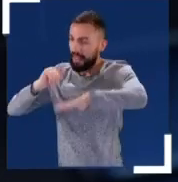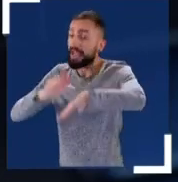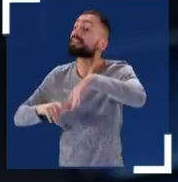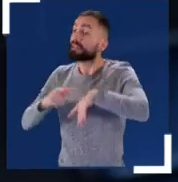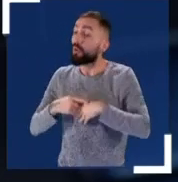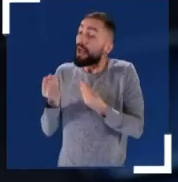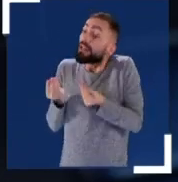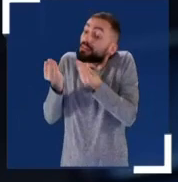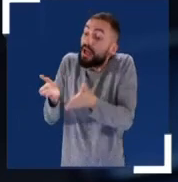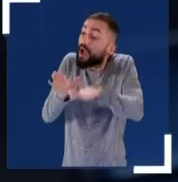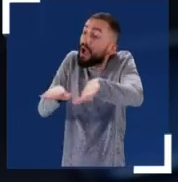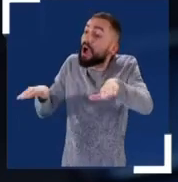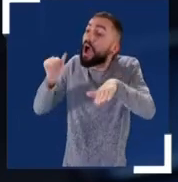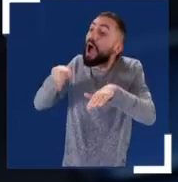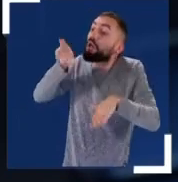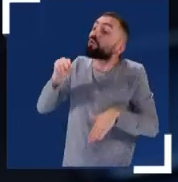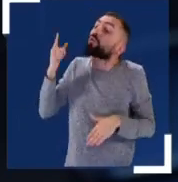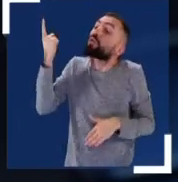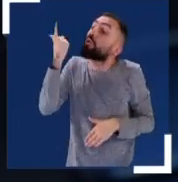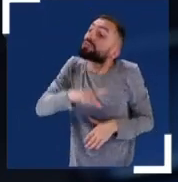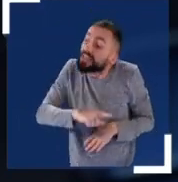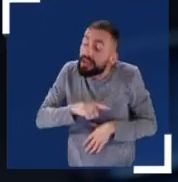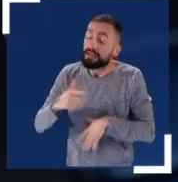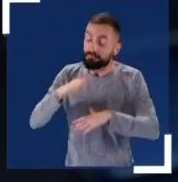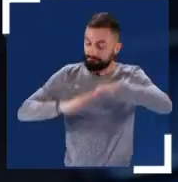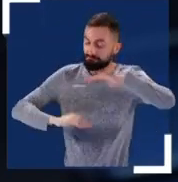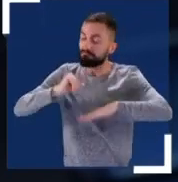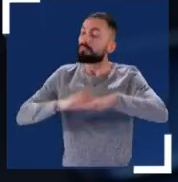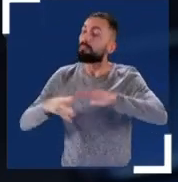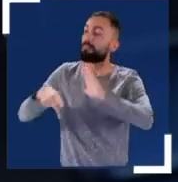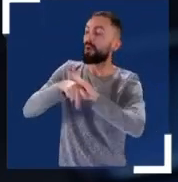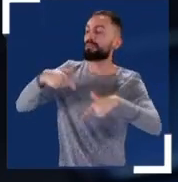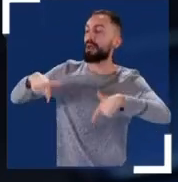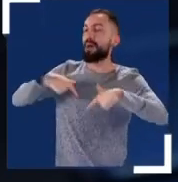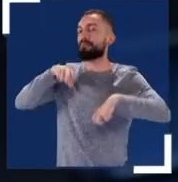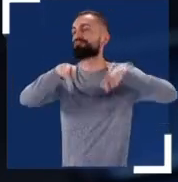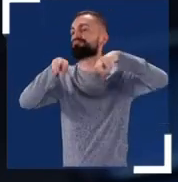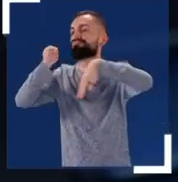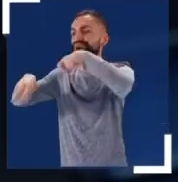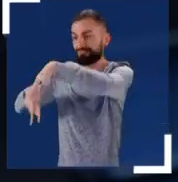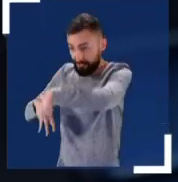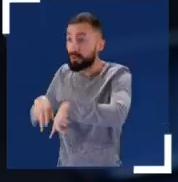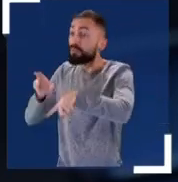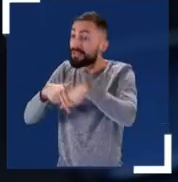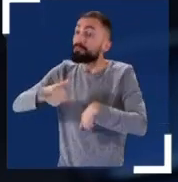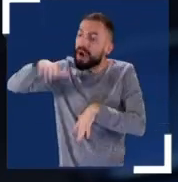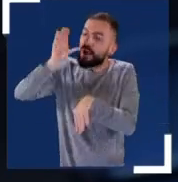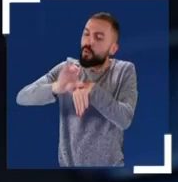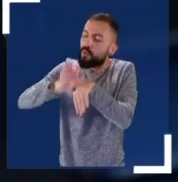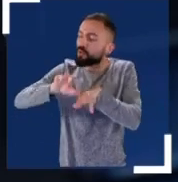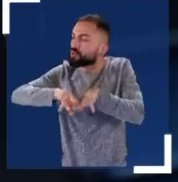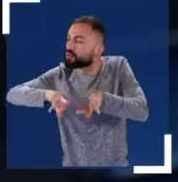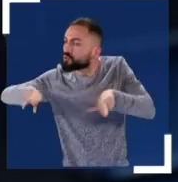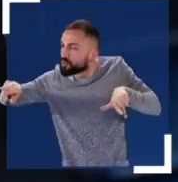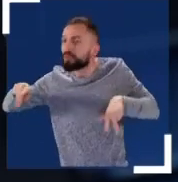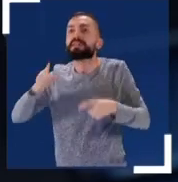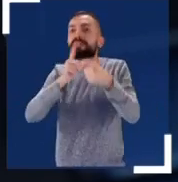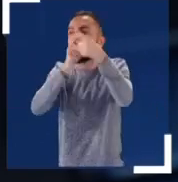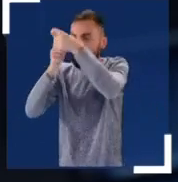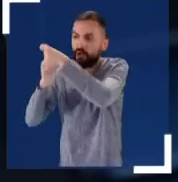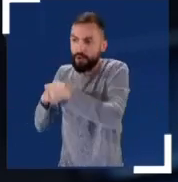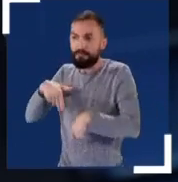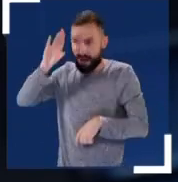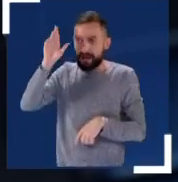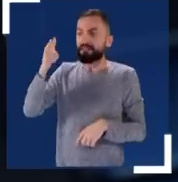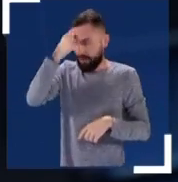a oportunidade de serem qualificados para o emprego. E, portanto, vamos expandir os cursos da ETEC e da FATEC no interior de São Paulo. A